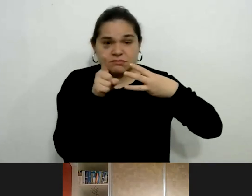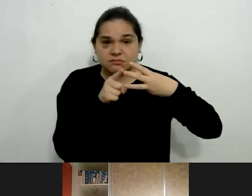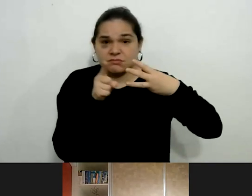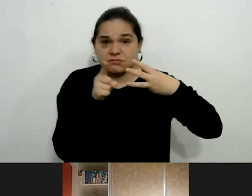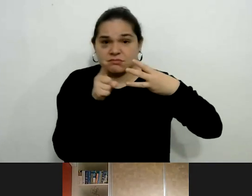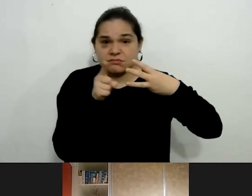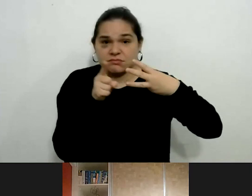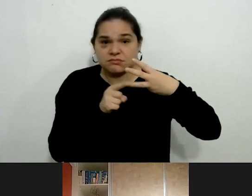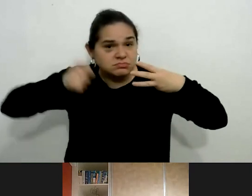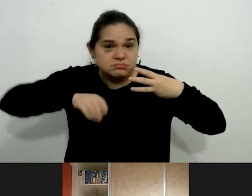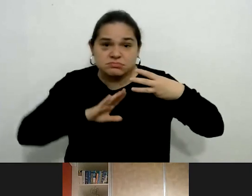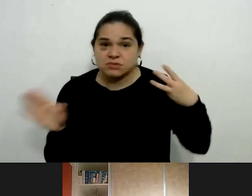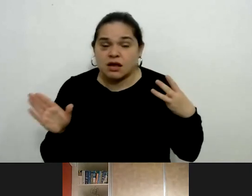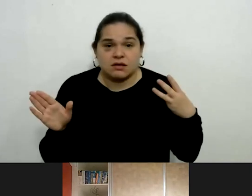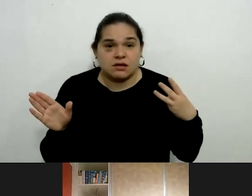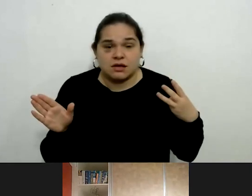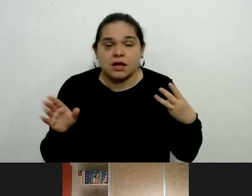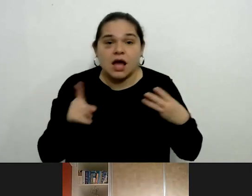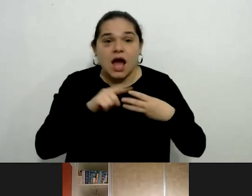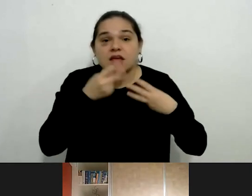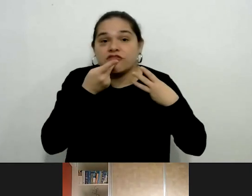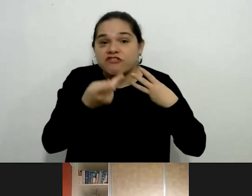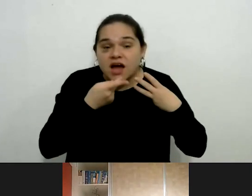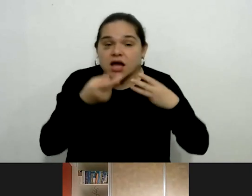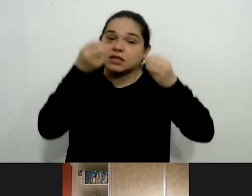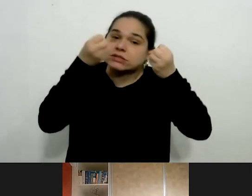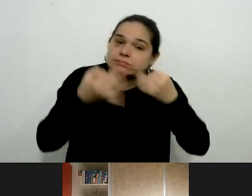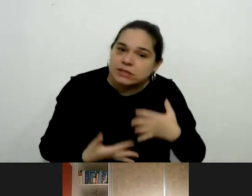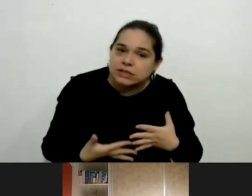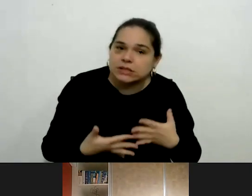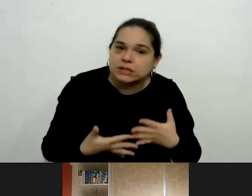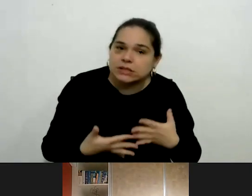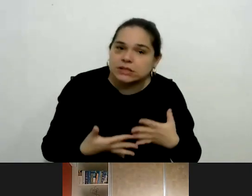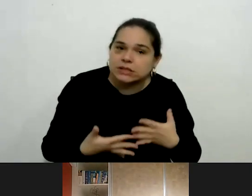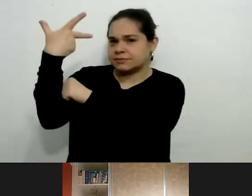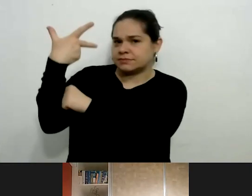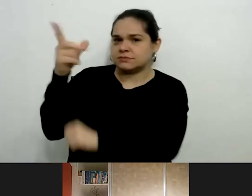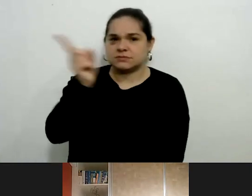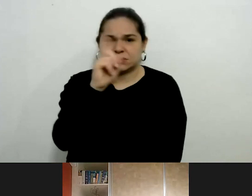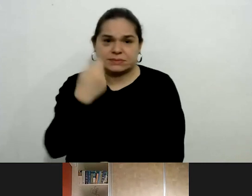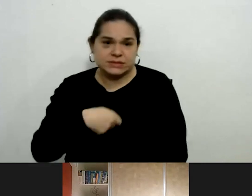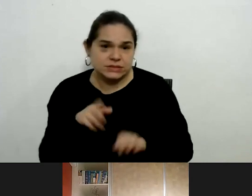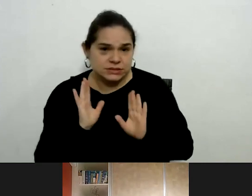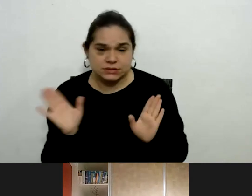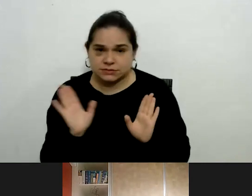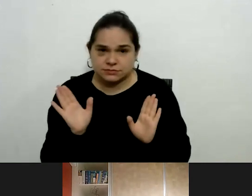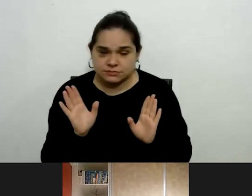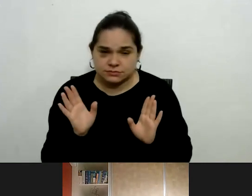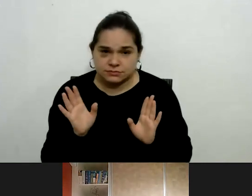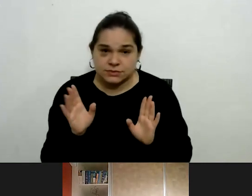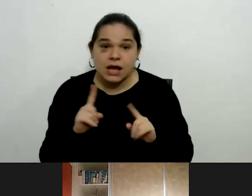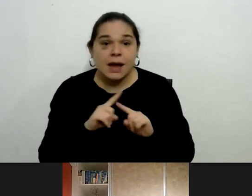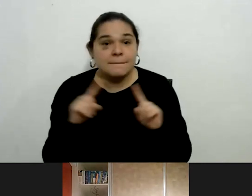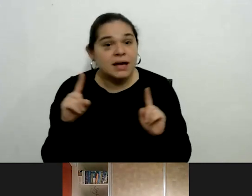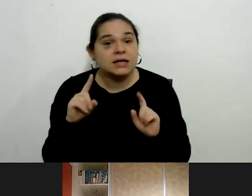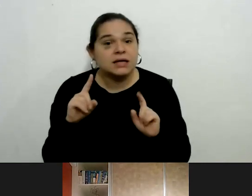normal, e falar os sintomas e a pessoa vai conversar normalmente, a diferença é que você não vai estar vendo o médico, só isso, mas há toda